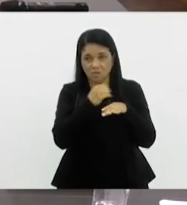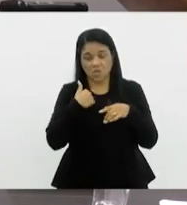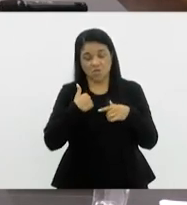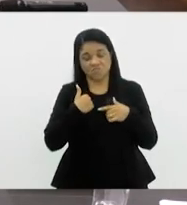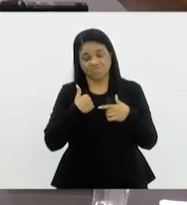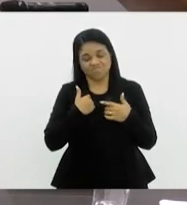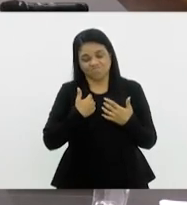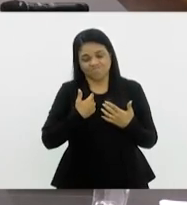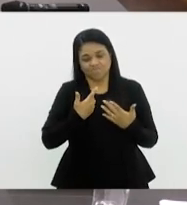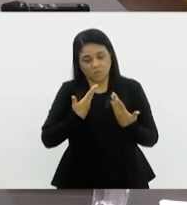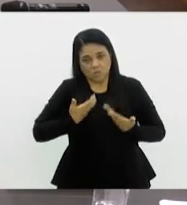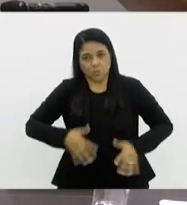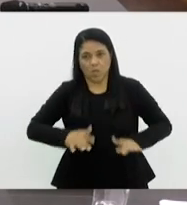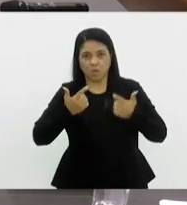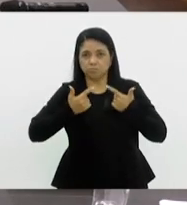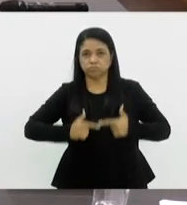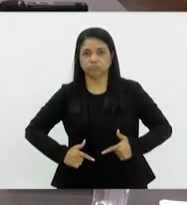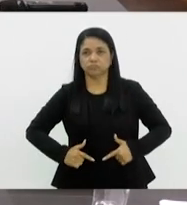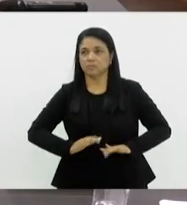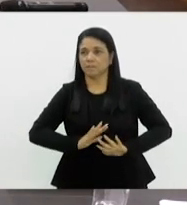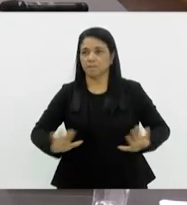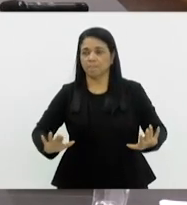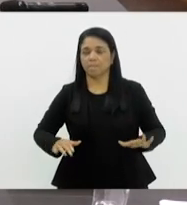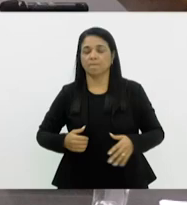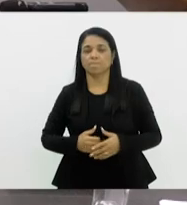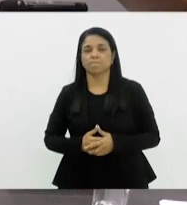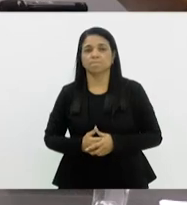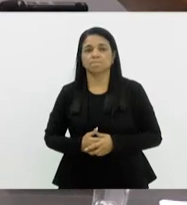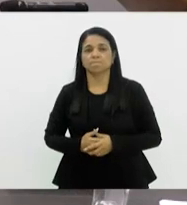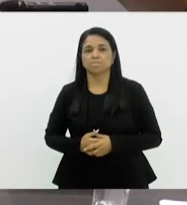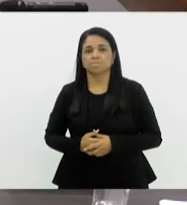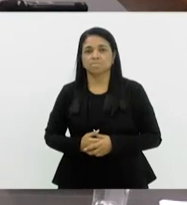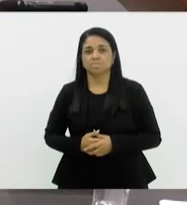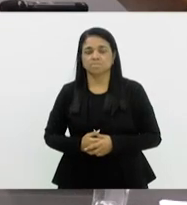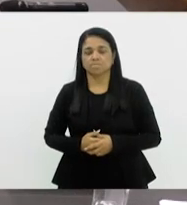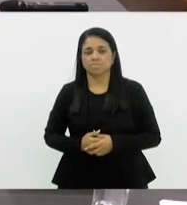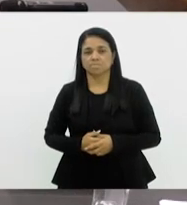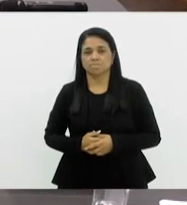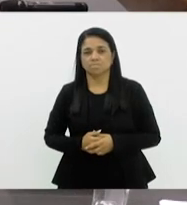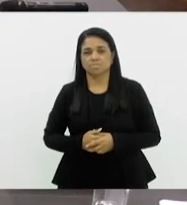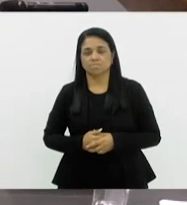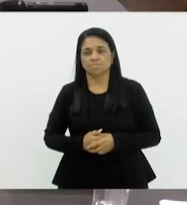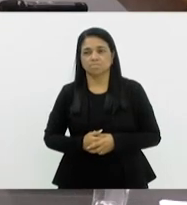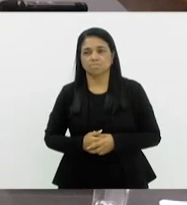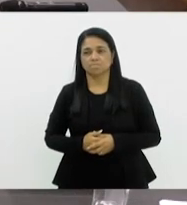Então, voto de abstenção, deputada Verônica.